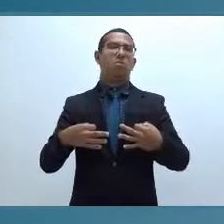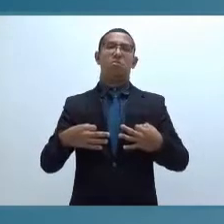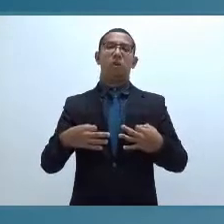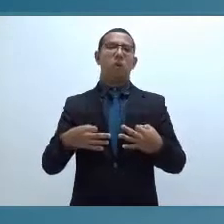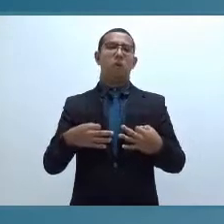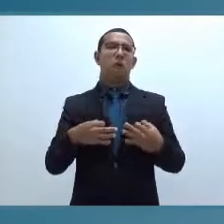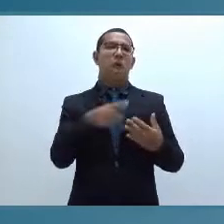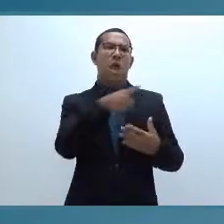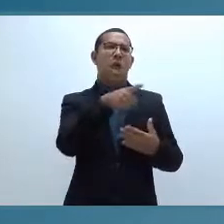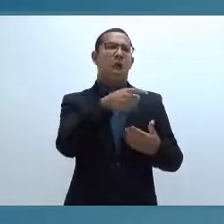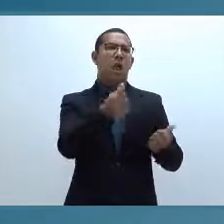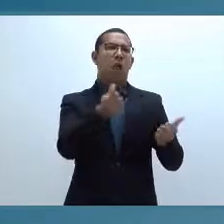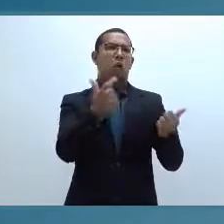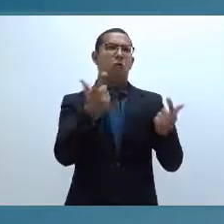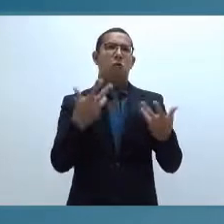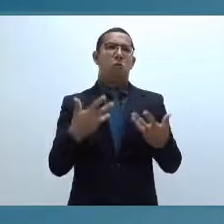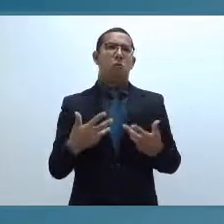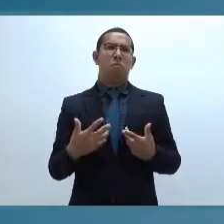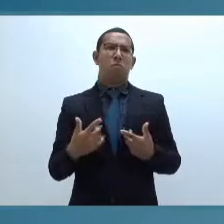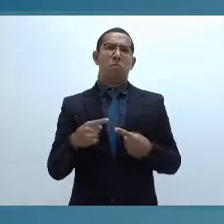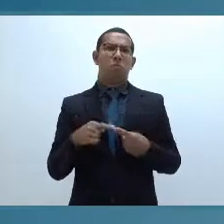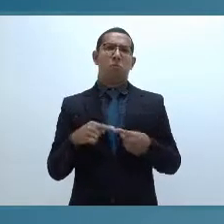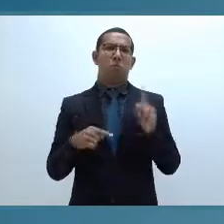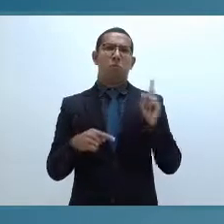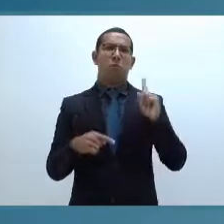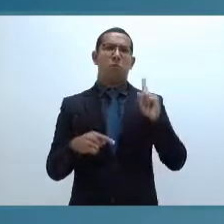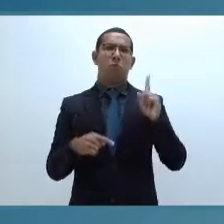estar. Eu aqui vou